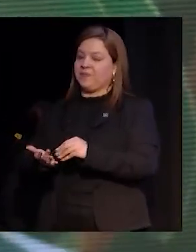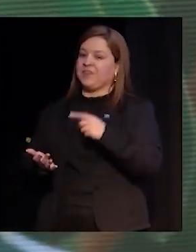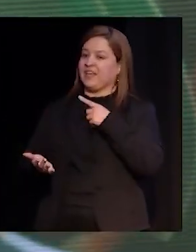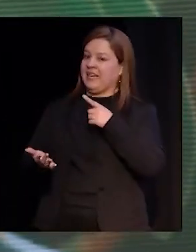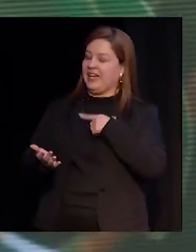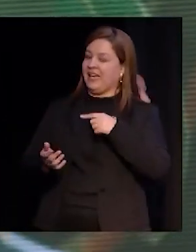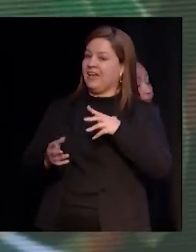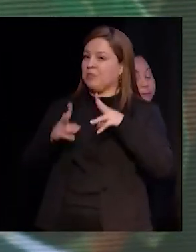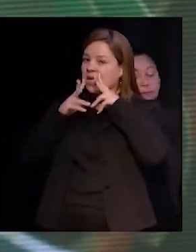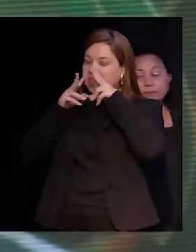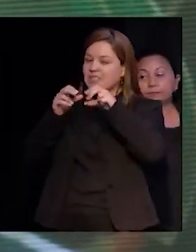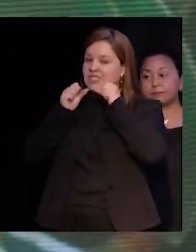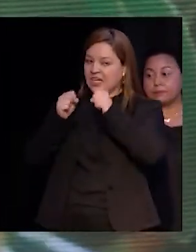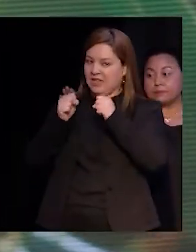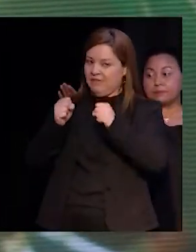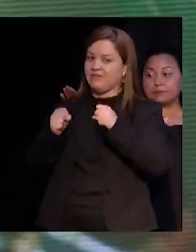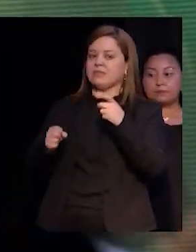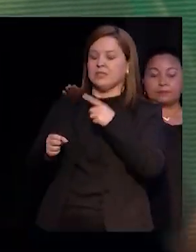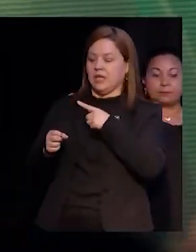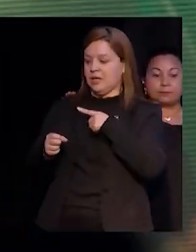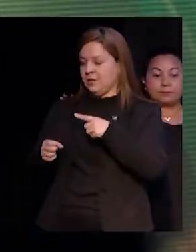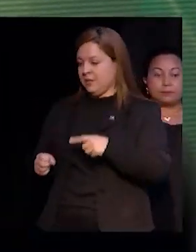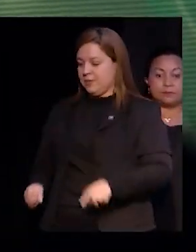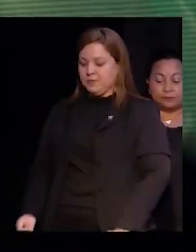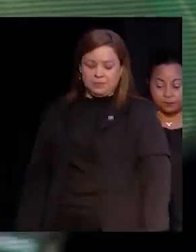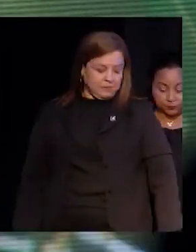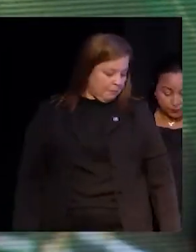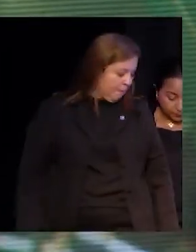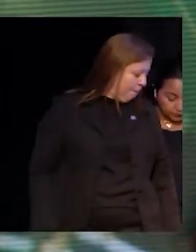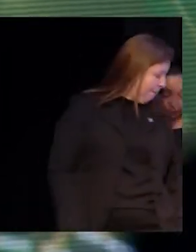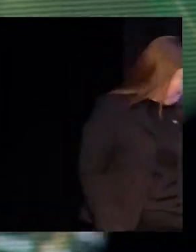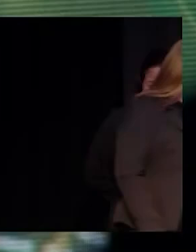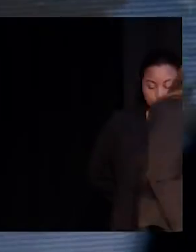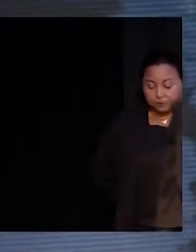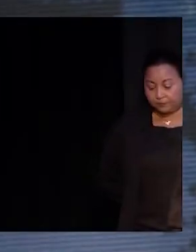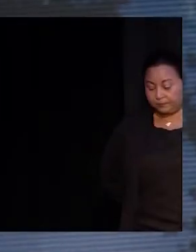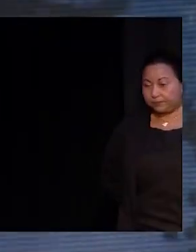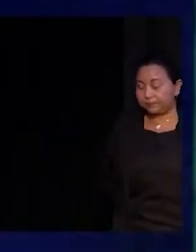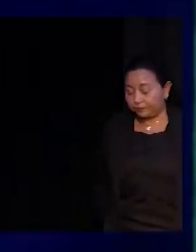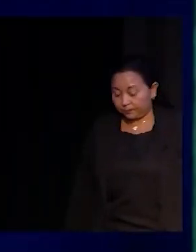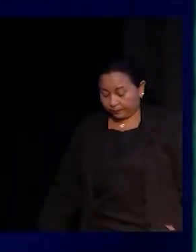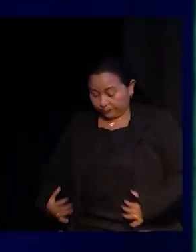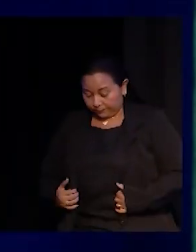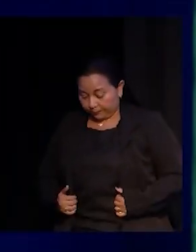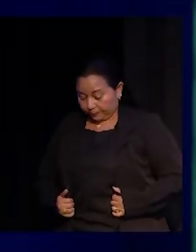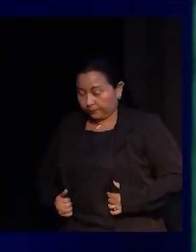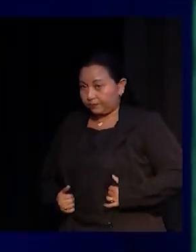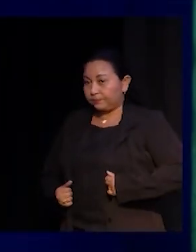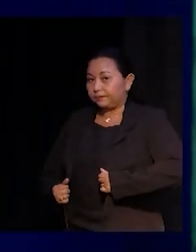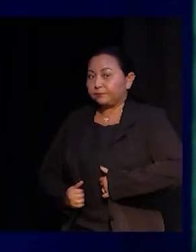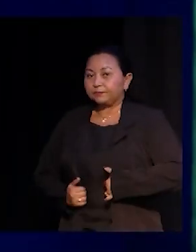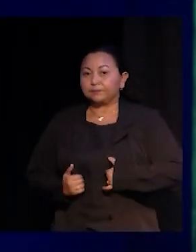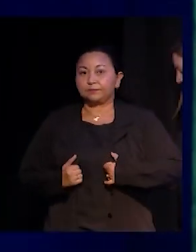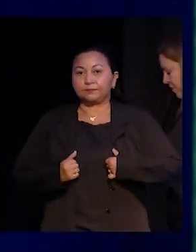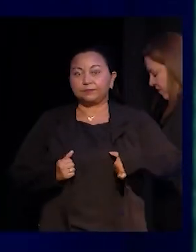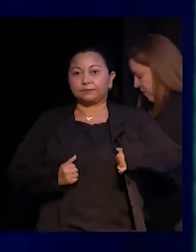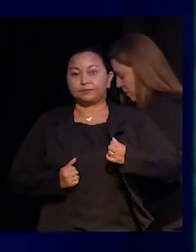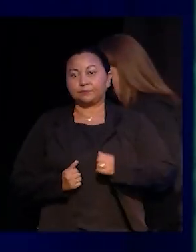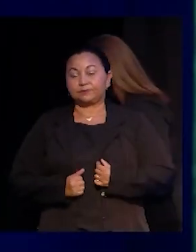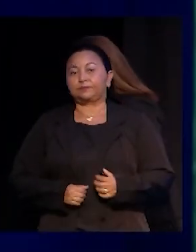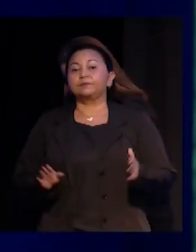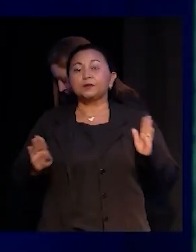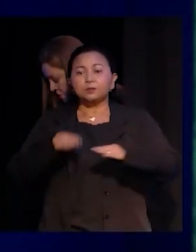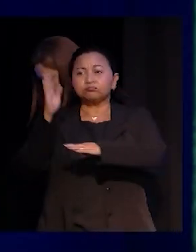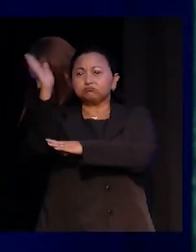algo muito mais grave. Nós temos no Brasil insegurança institucional. Insegurança